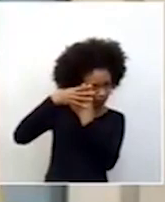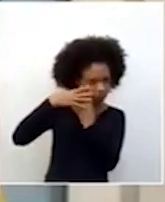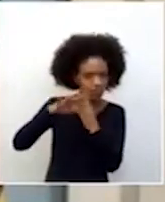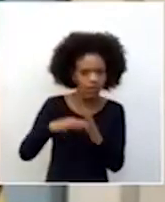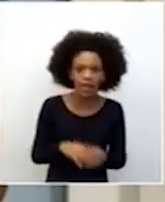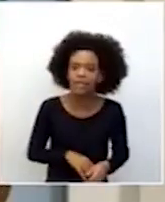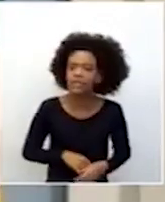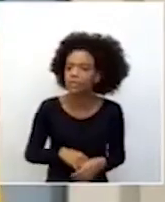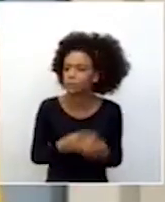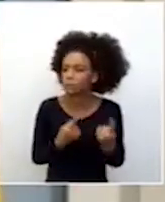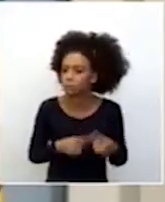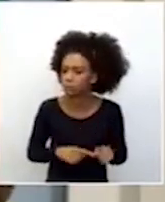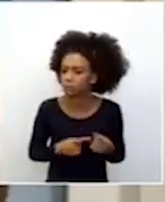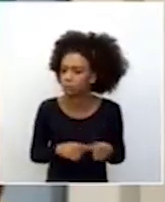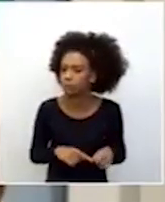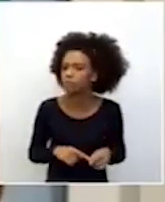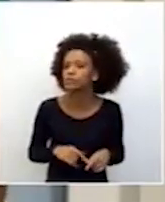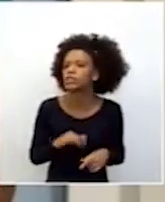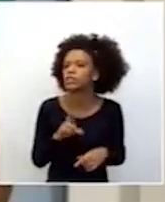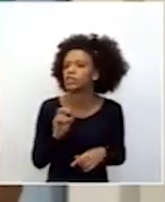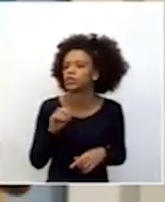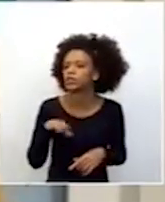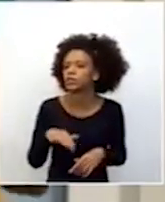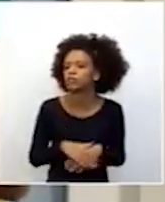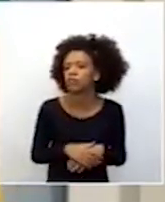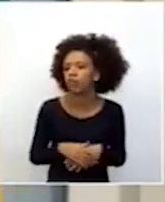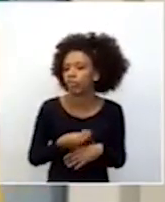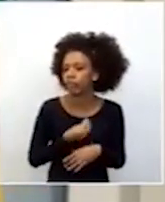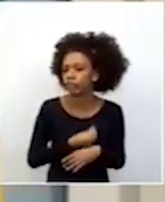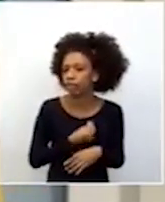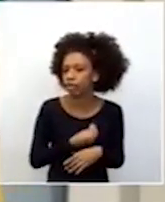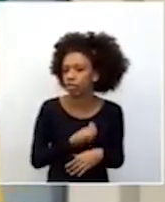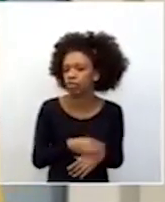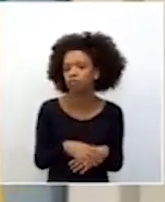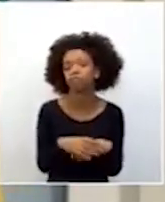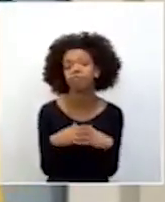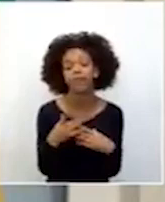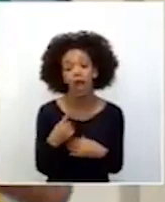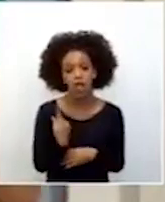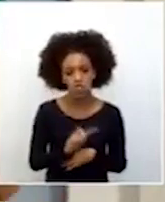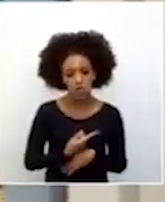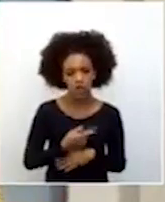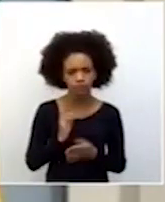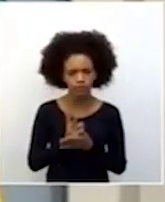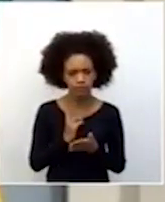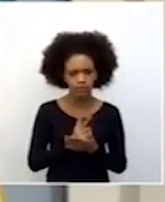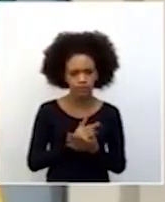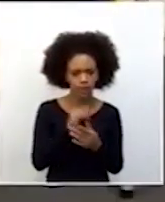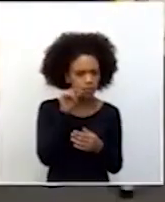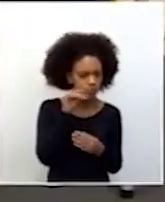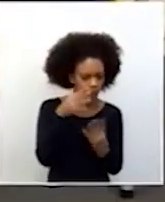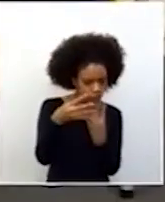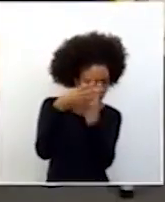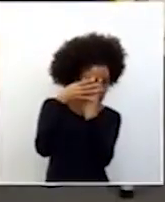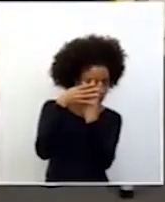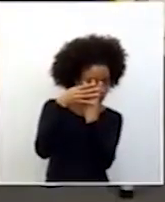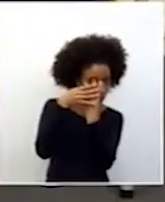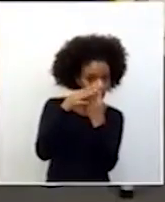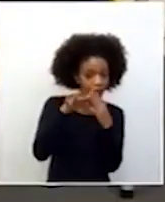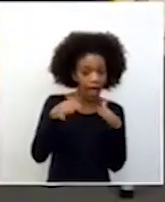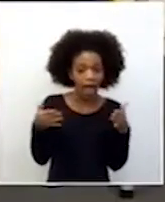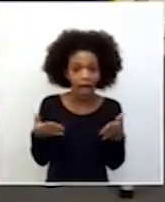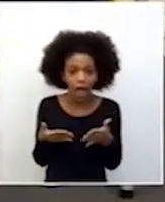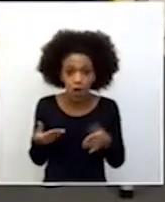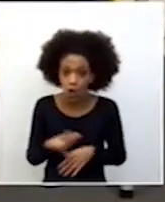gente fala que ironia do destino? Nós que sempre prendemos pássaros, hoje nós que estamos Quem presos. está na gaiola não são os